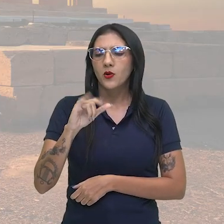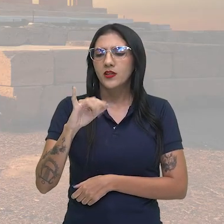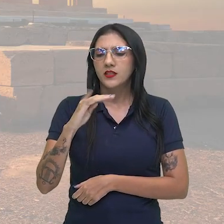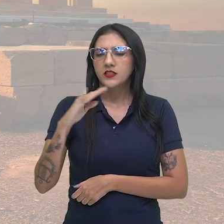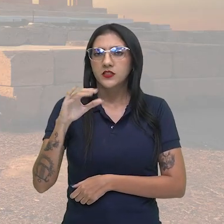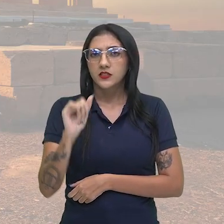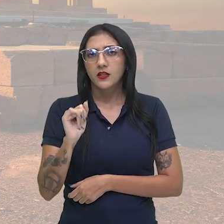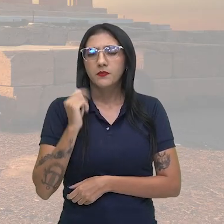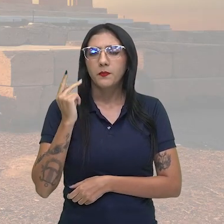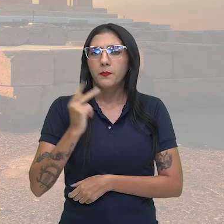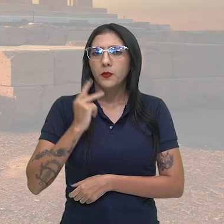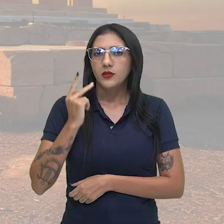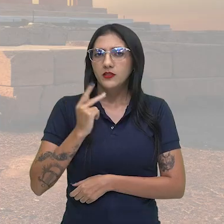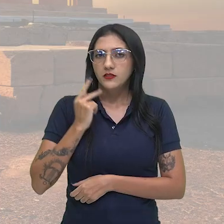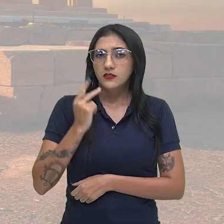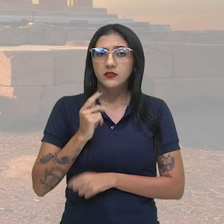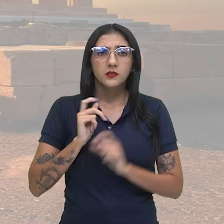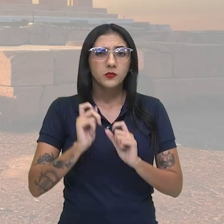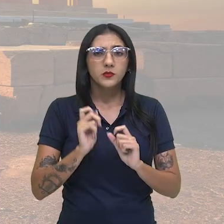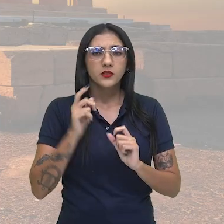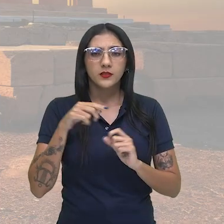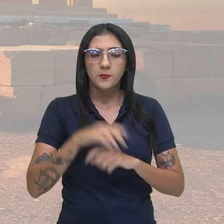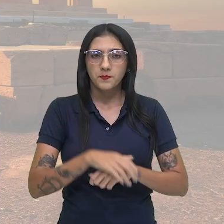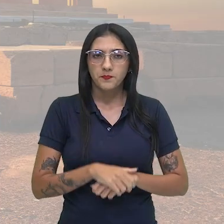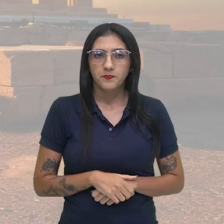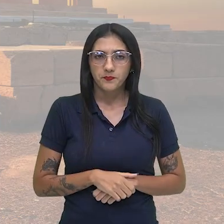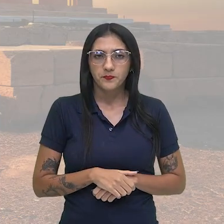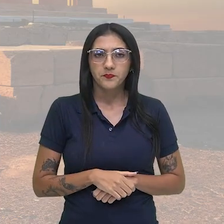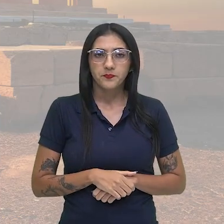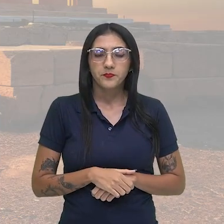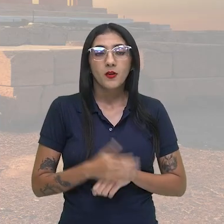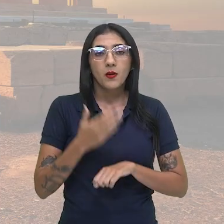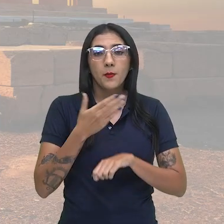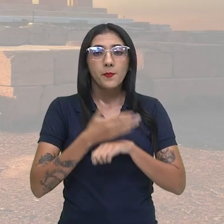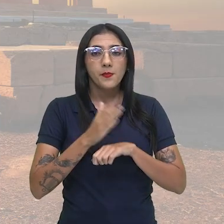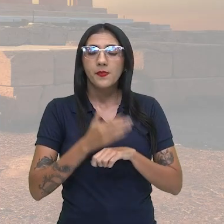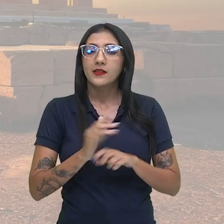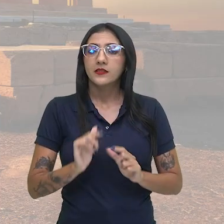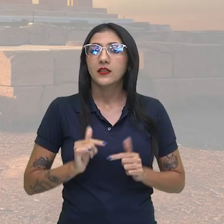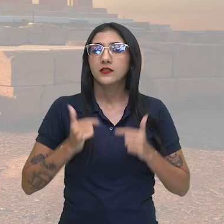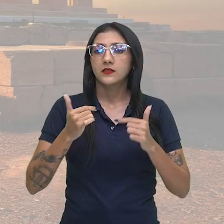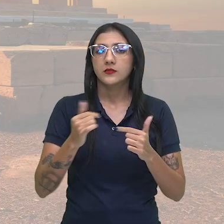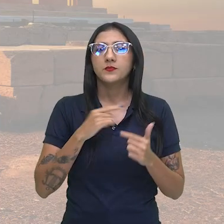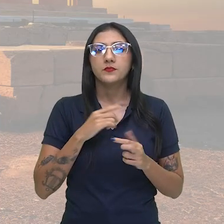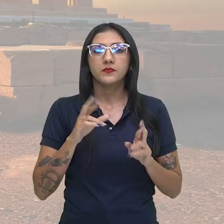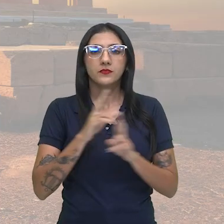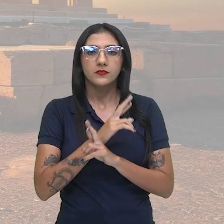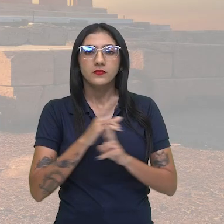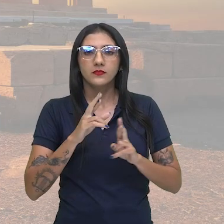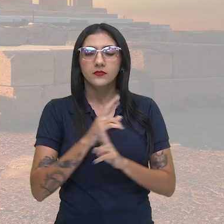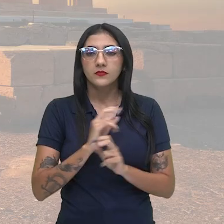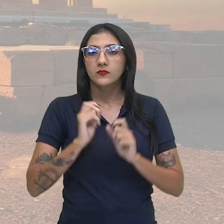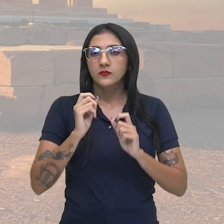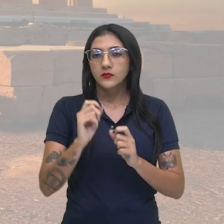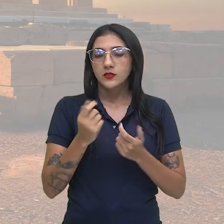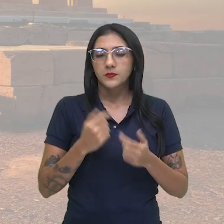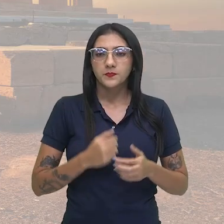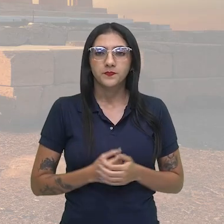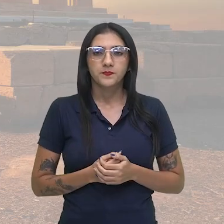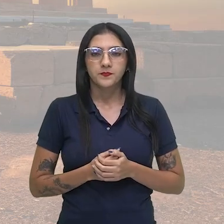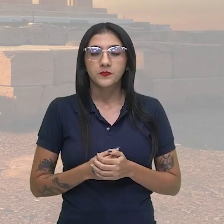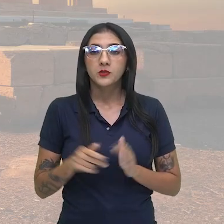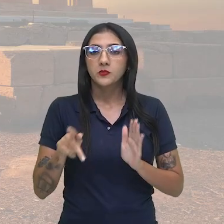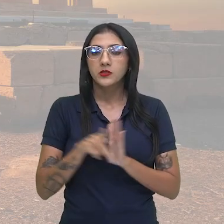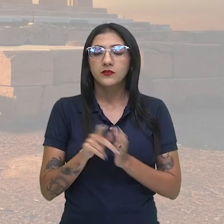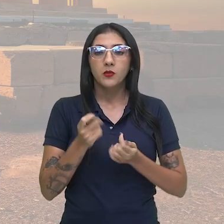política, ela é a atividade que diz respeito à vida pública, ou seja, é a arte de governar, a arte